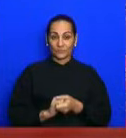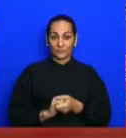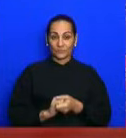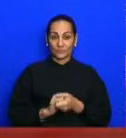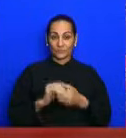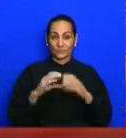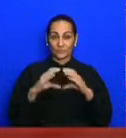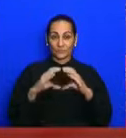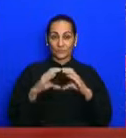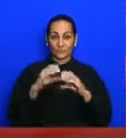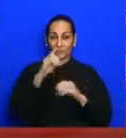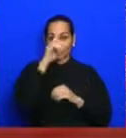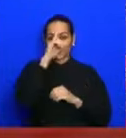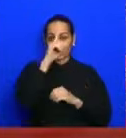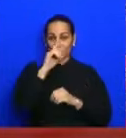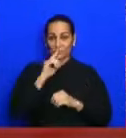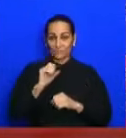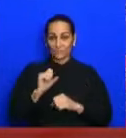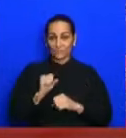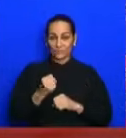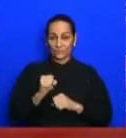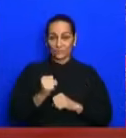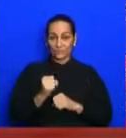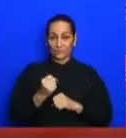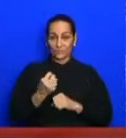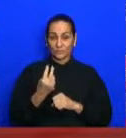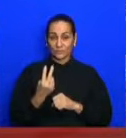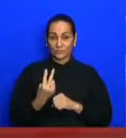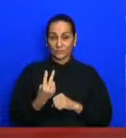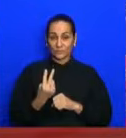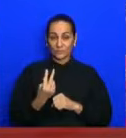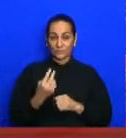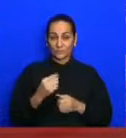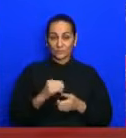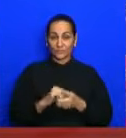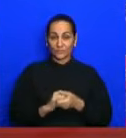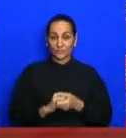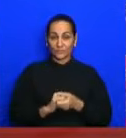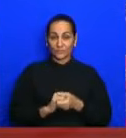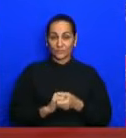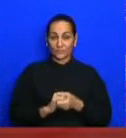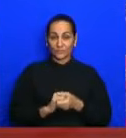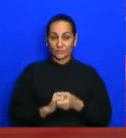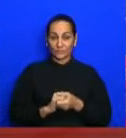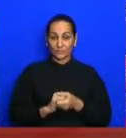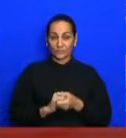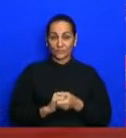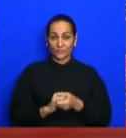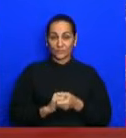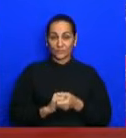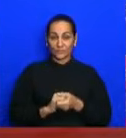Bola amarela 82. Amarela 82.